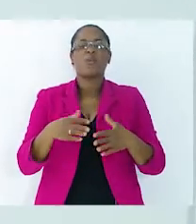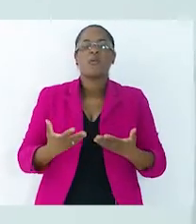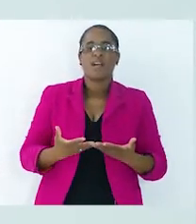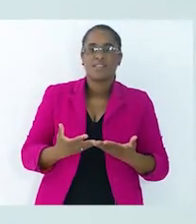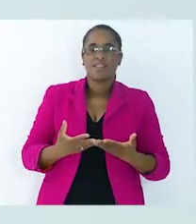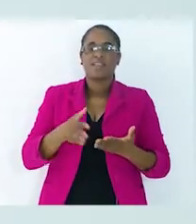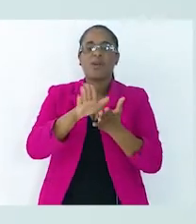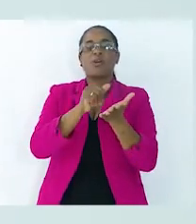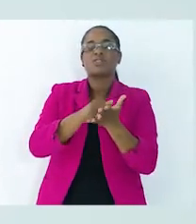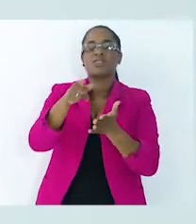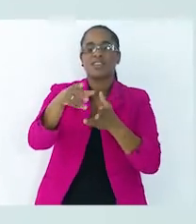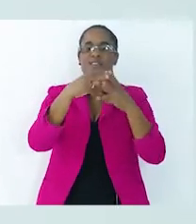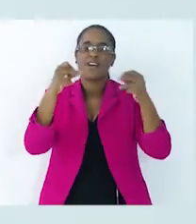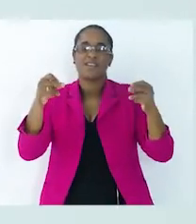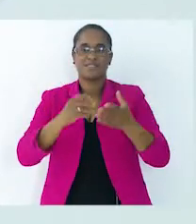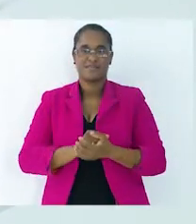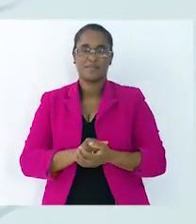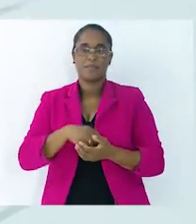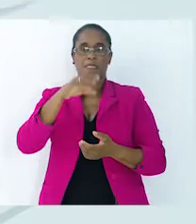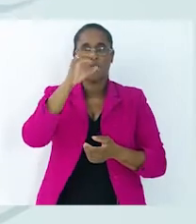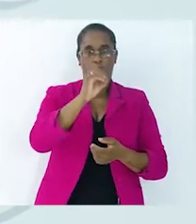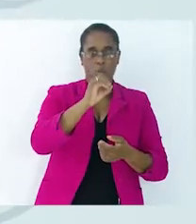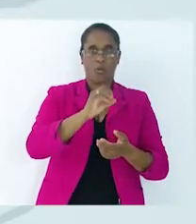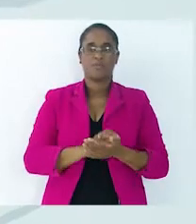a correção desta frase? O